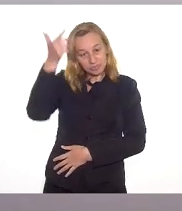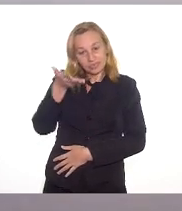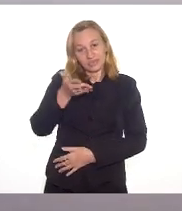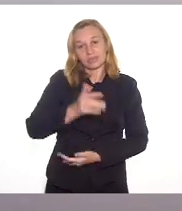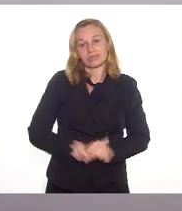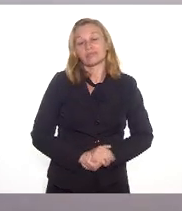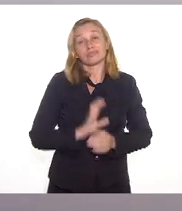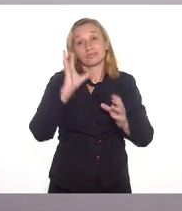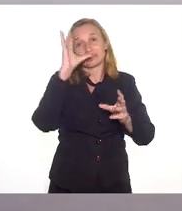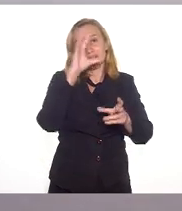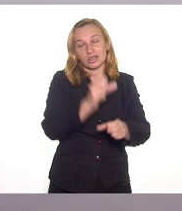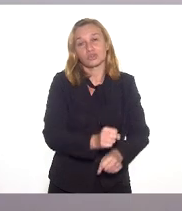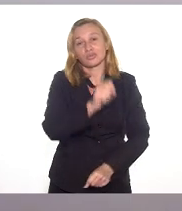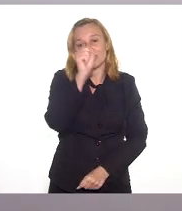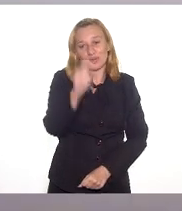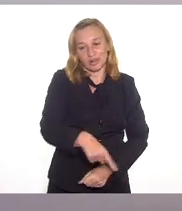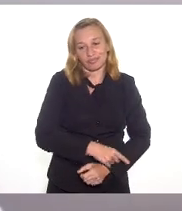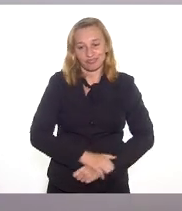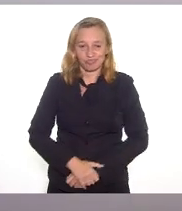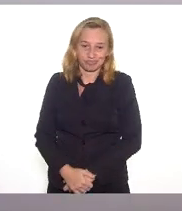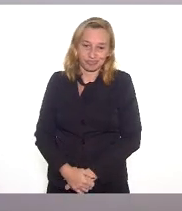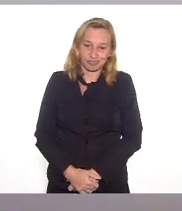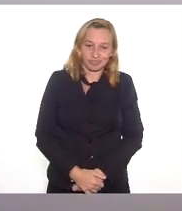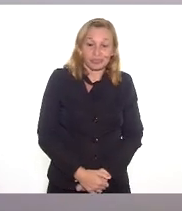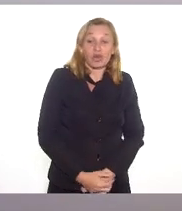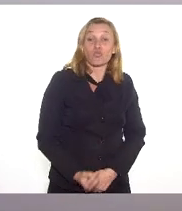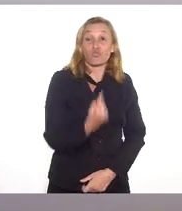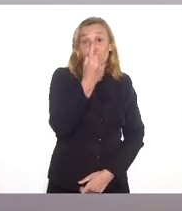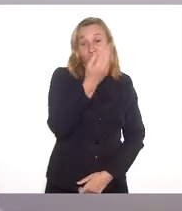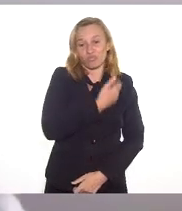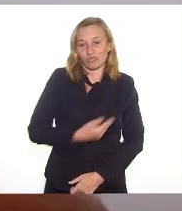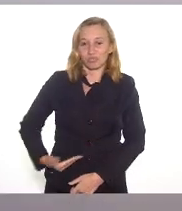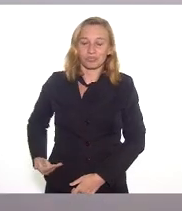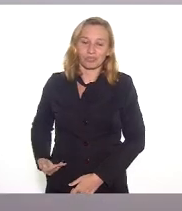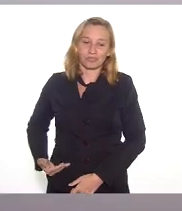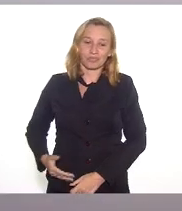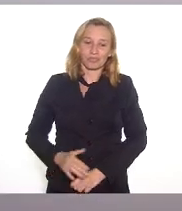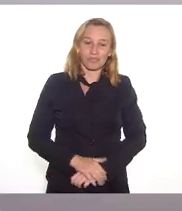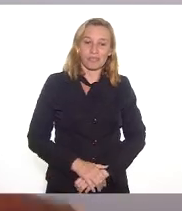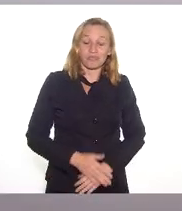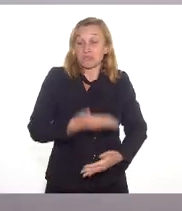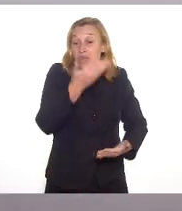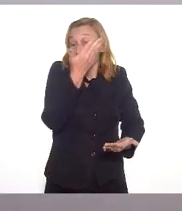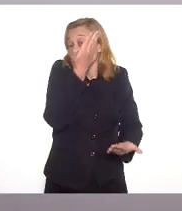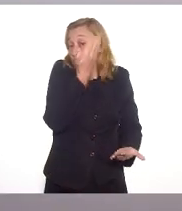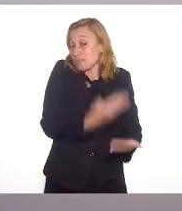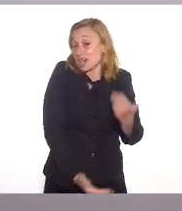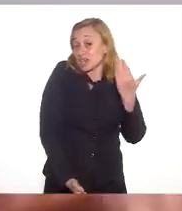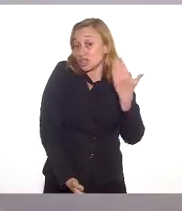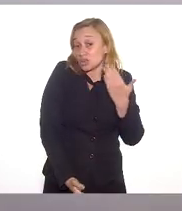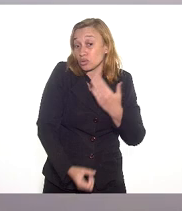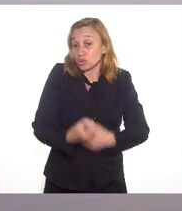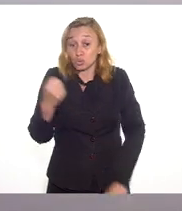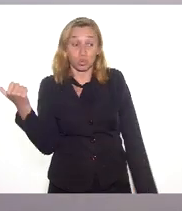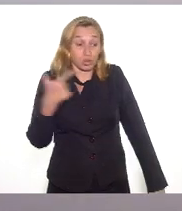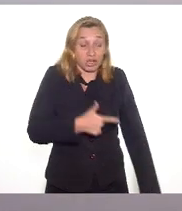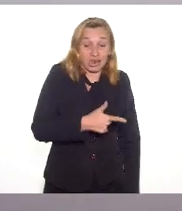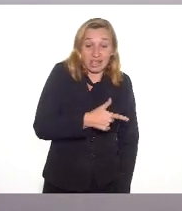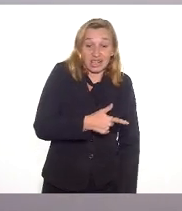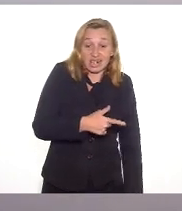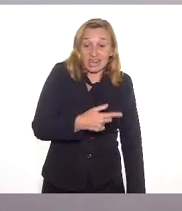o resumo é o seguinte: o governador está mais perdido do que cego em